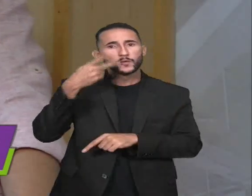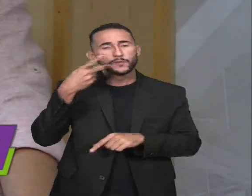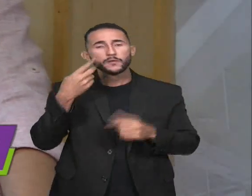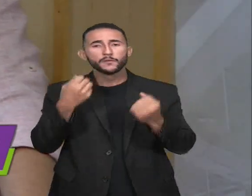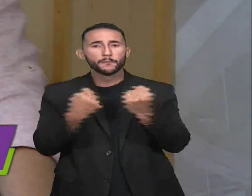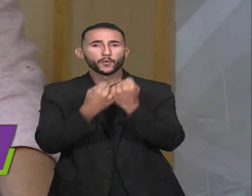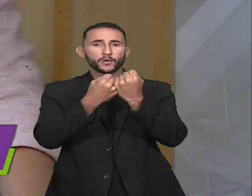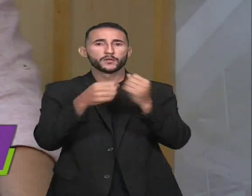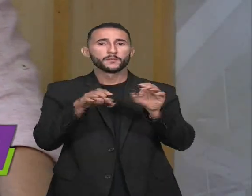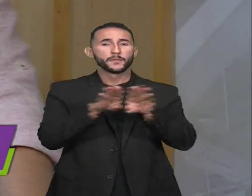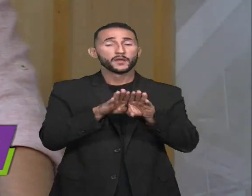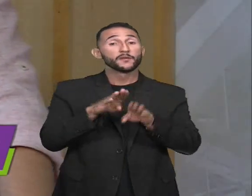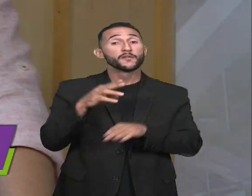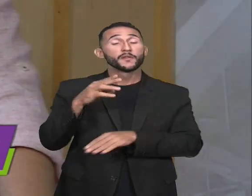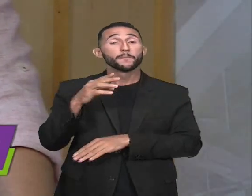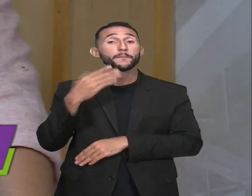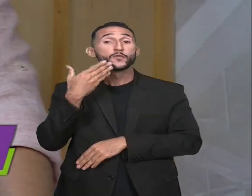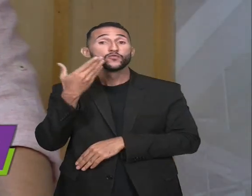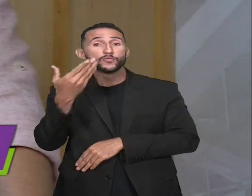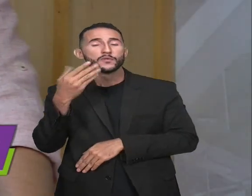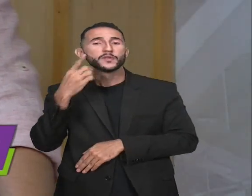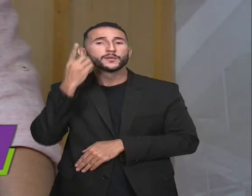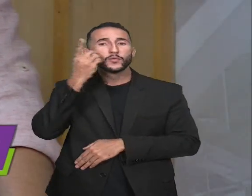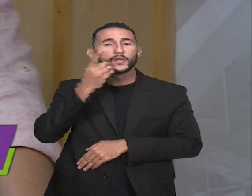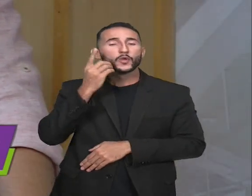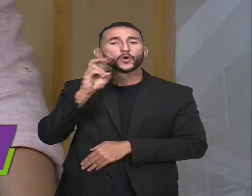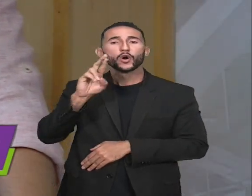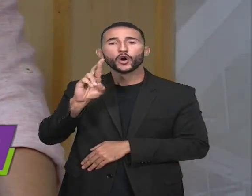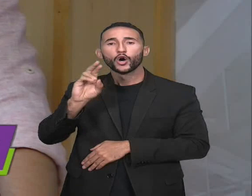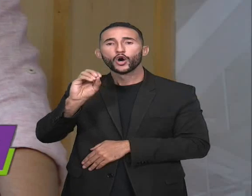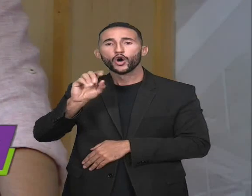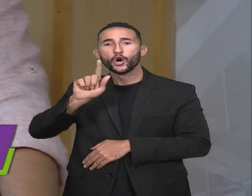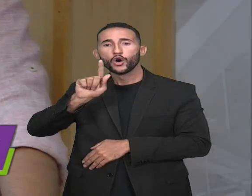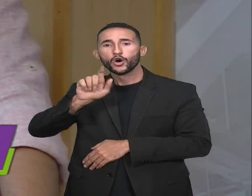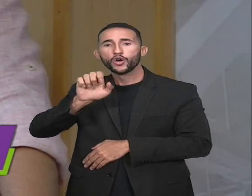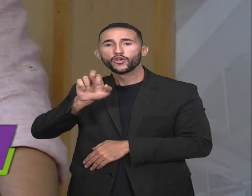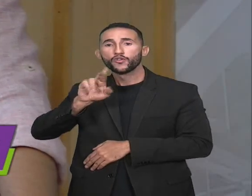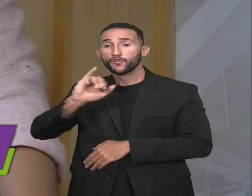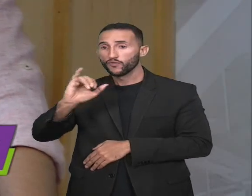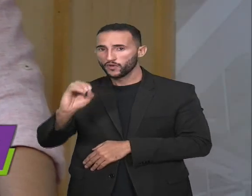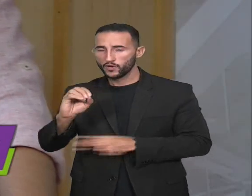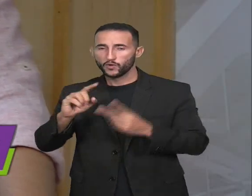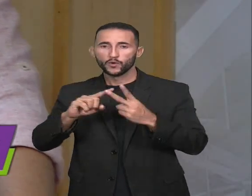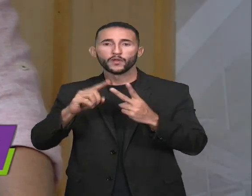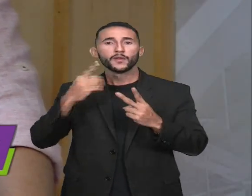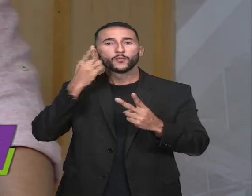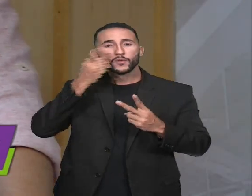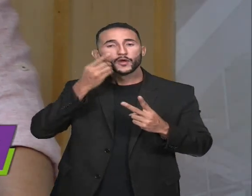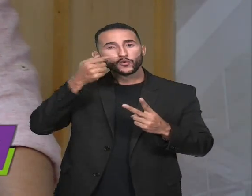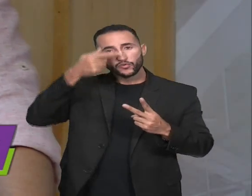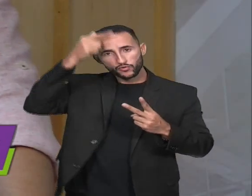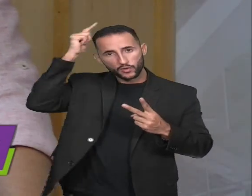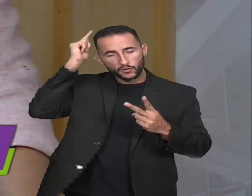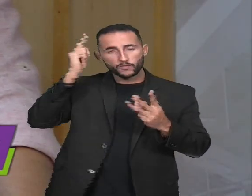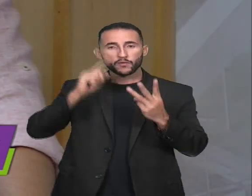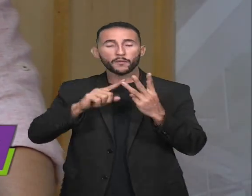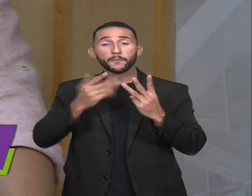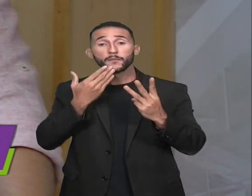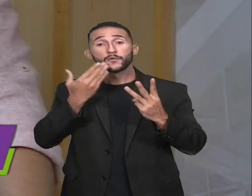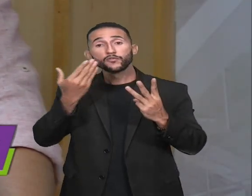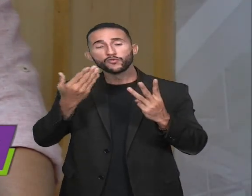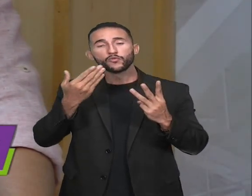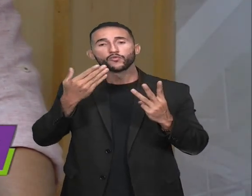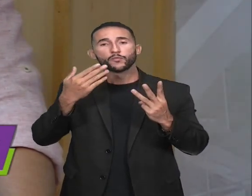pedido do deputado Rogério Santos tem o pedido do deputado Gerson pessoa tem o pedido do nosso prefeito Rogério Lins e tem a